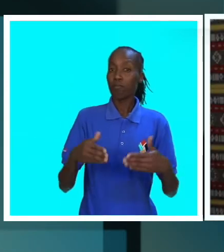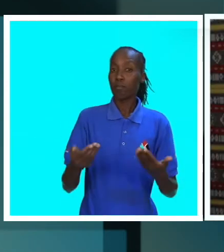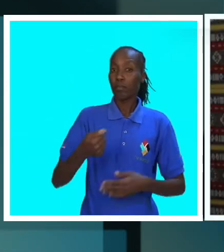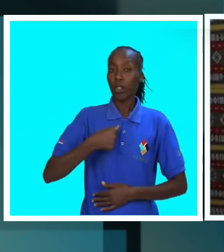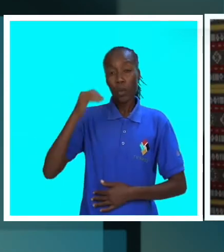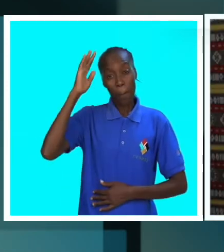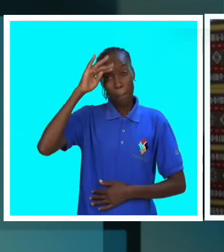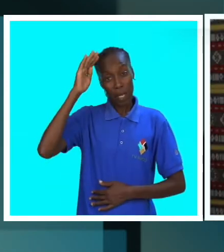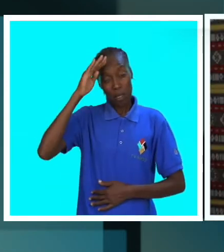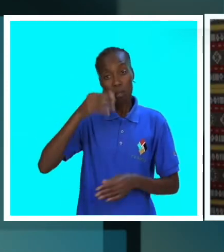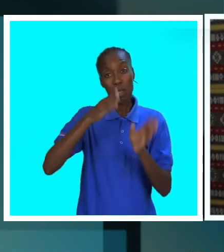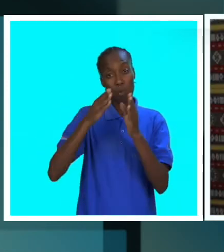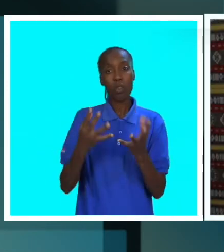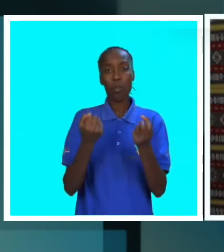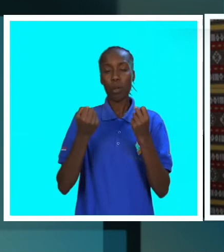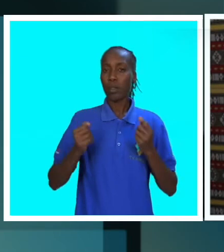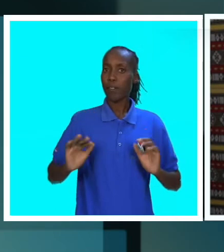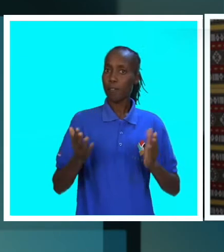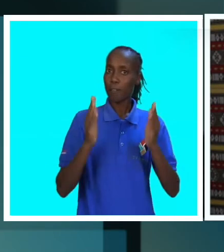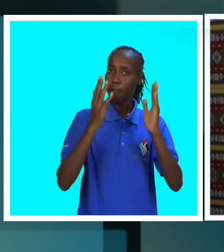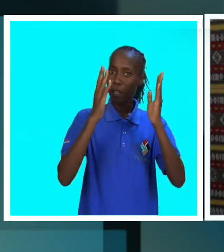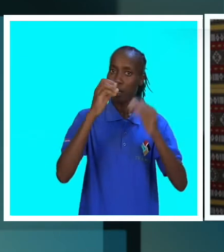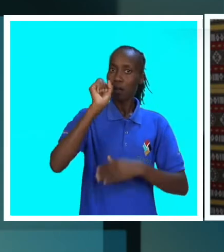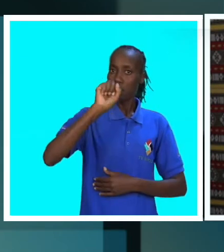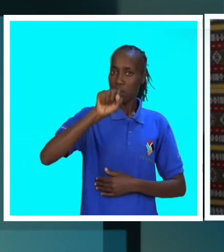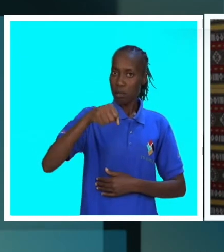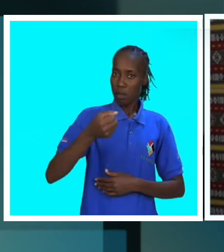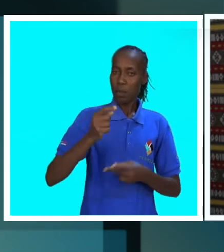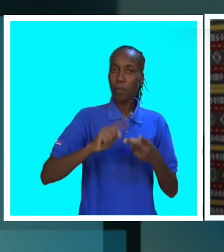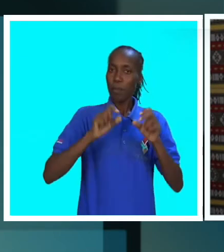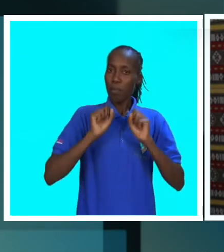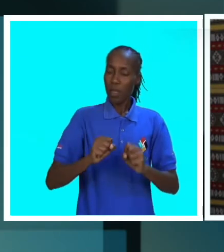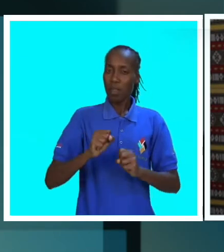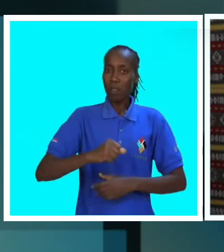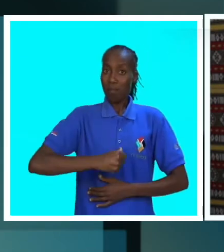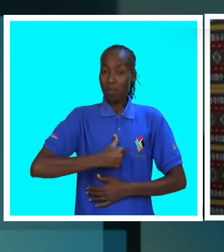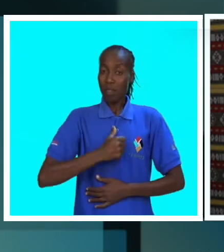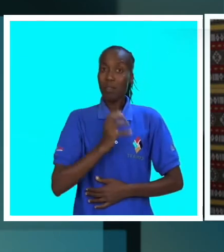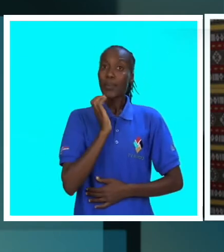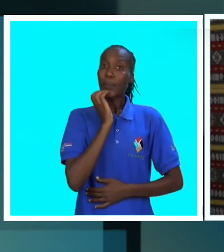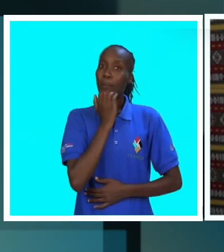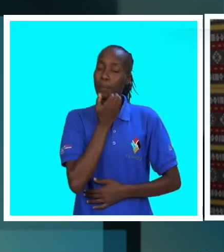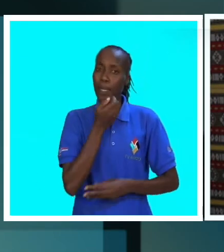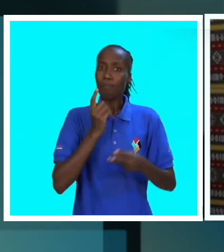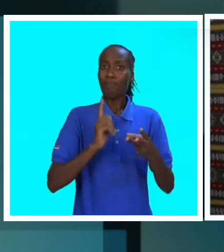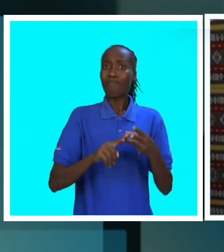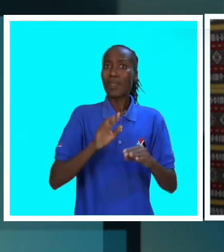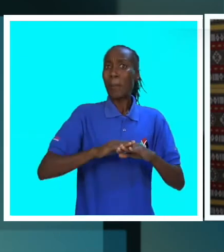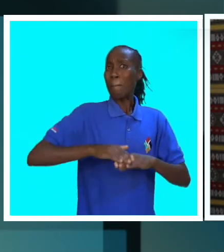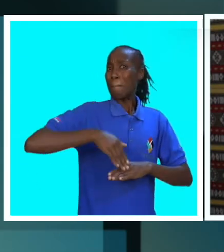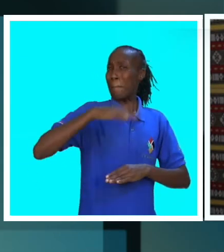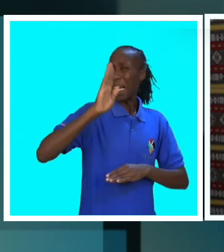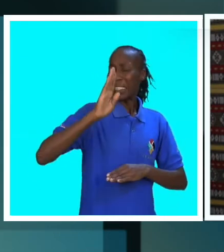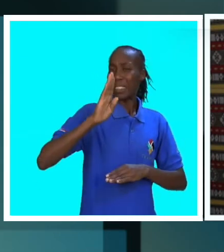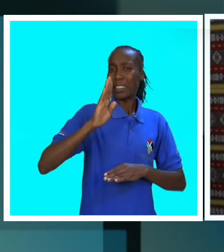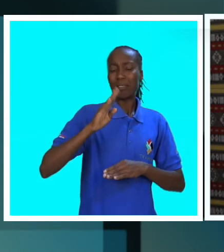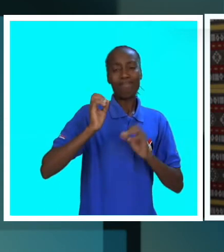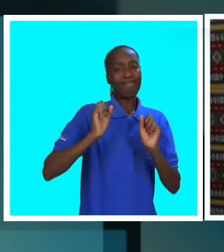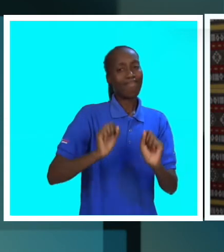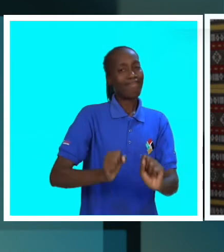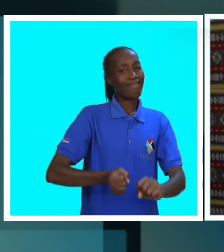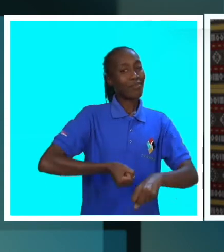Eu acho que a pessoa deve viver um dia de cada vez, deve ter o seu cuidado, não deve cometer exageros, não deve ser uma pessoa